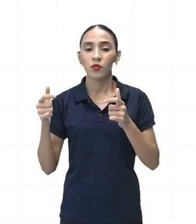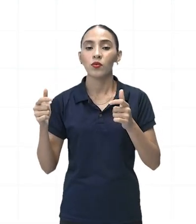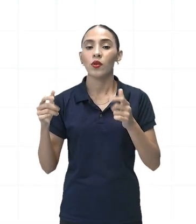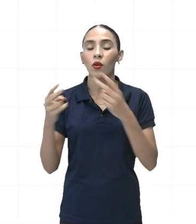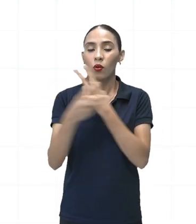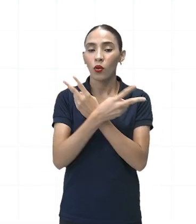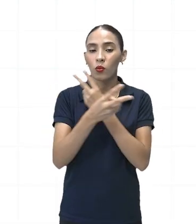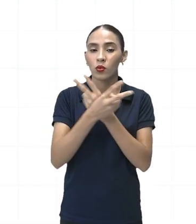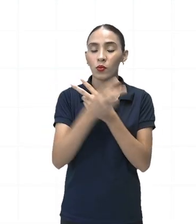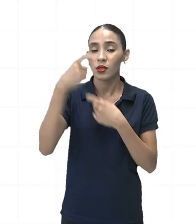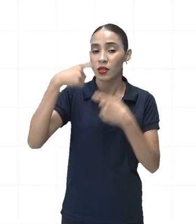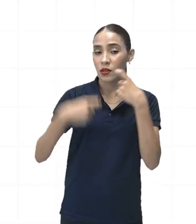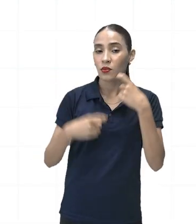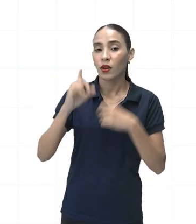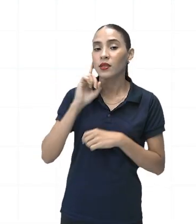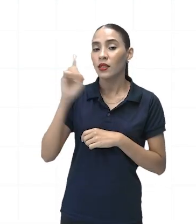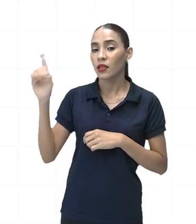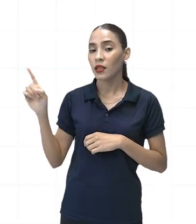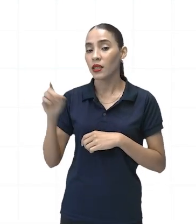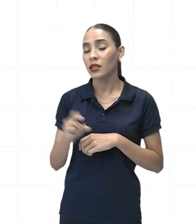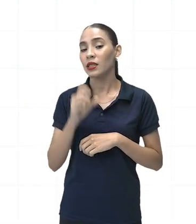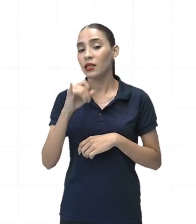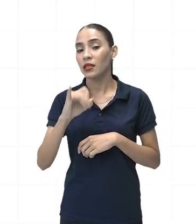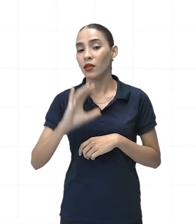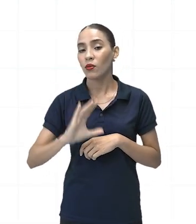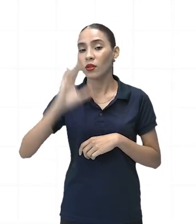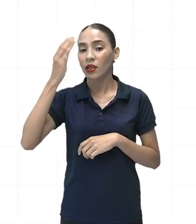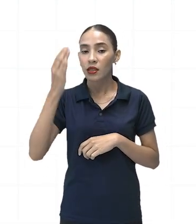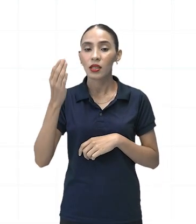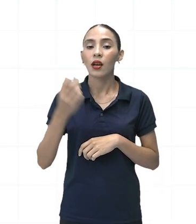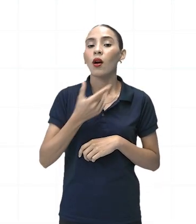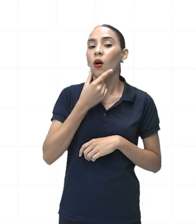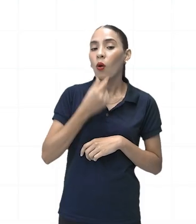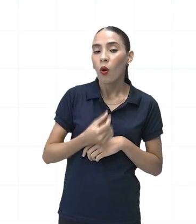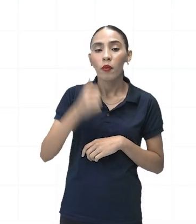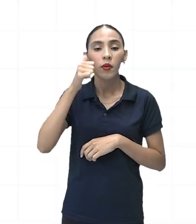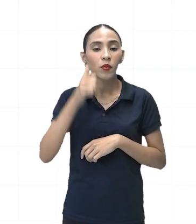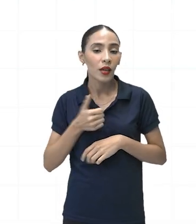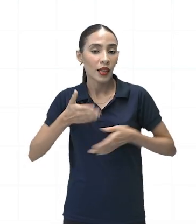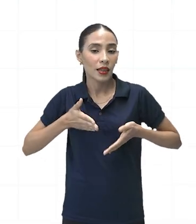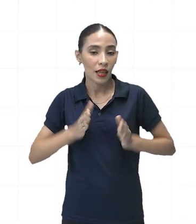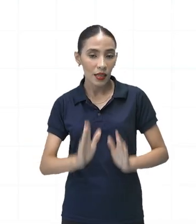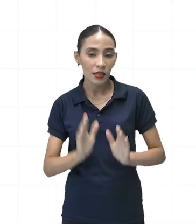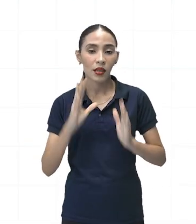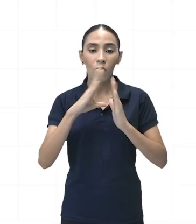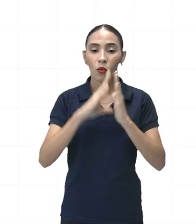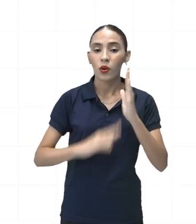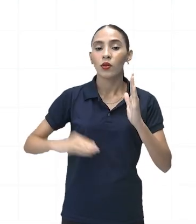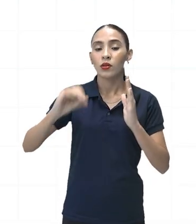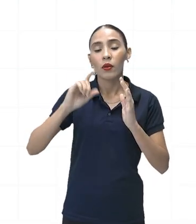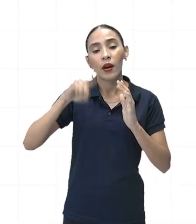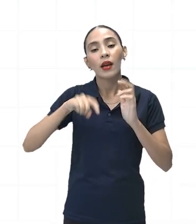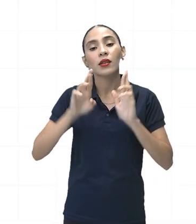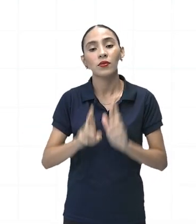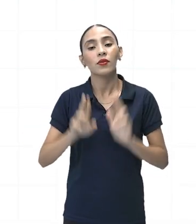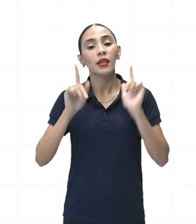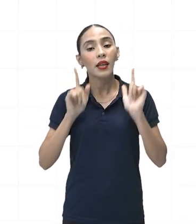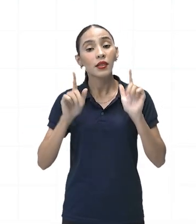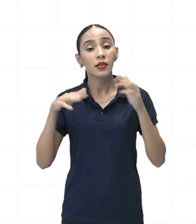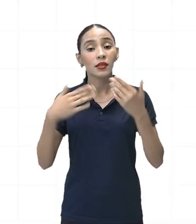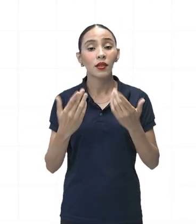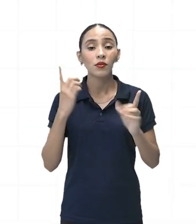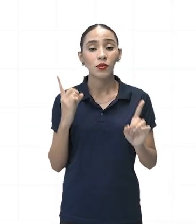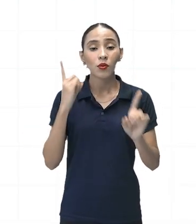nesses cromossomos sexuais. Quando isso acontece, as chances de um menino e de uma menina nascerem com a mutação serão diferentes.